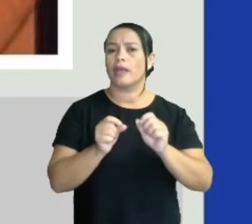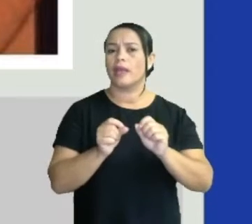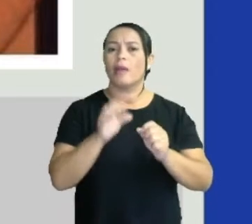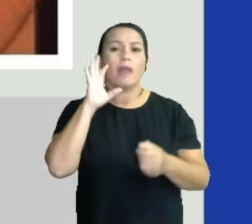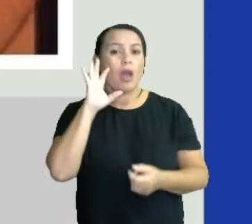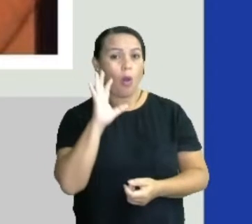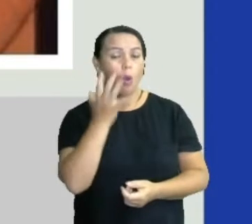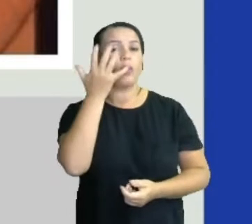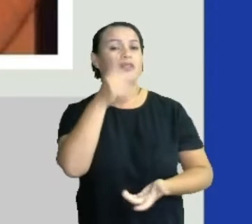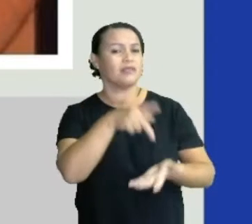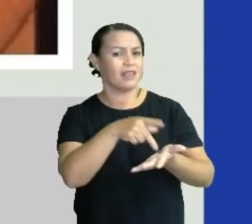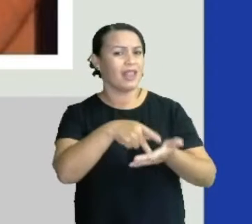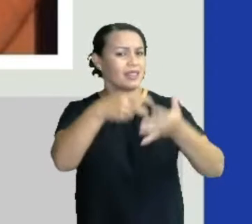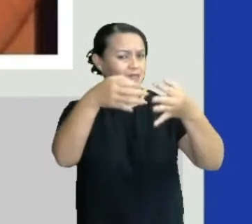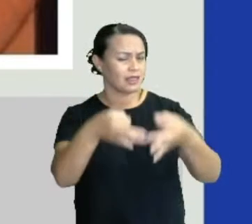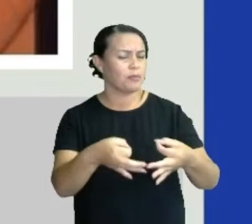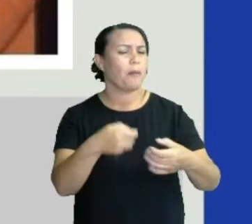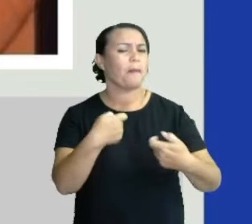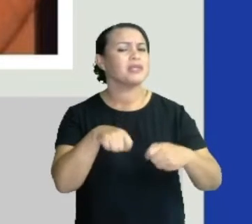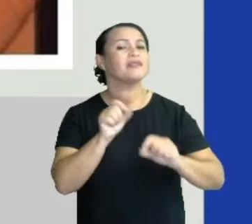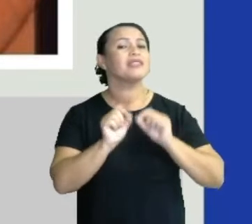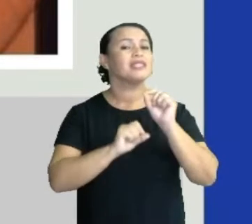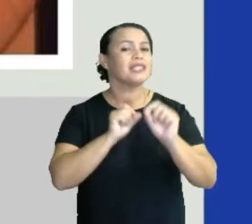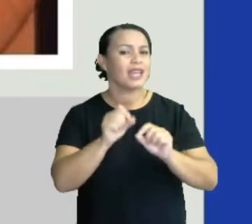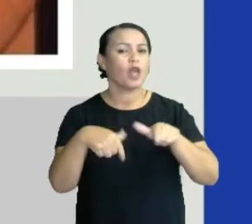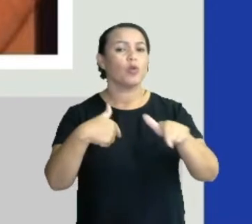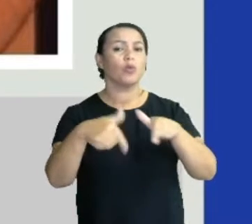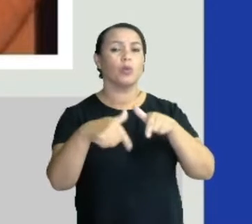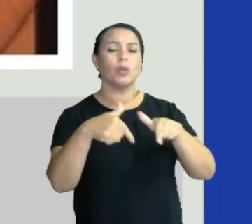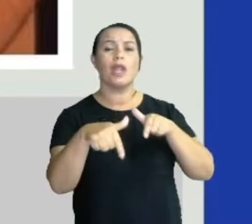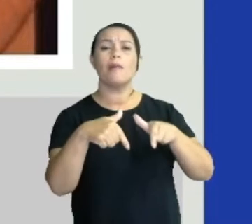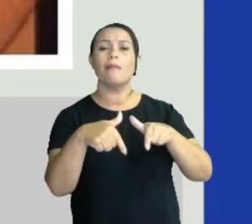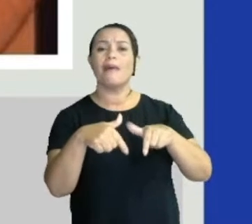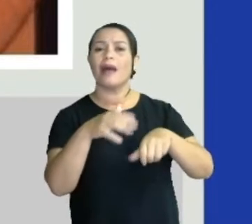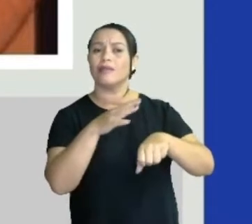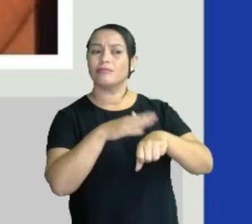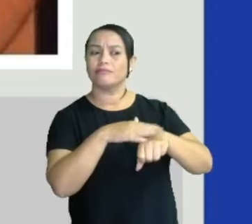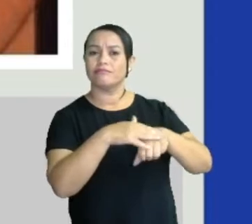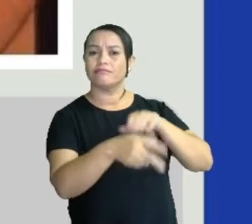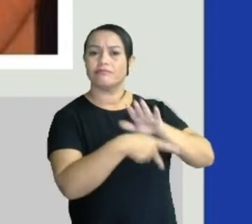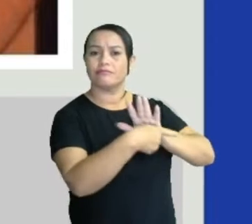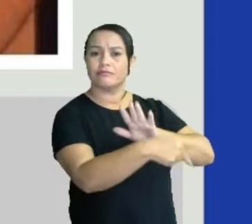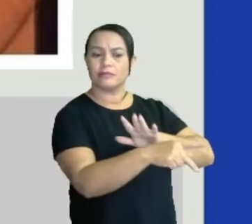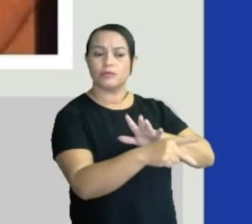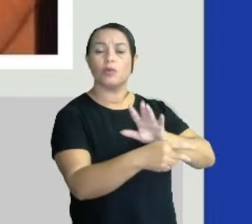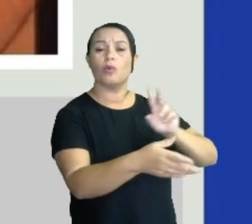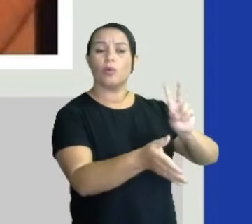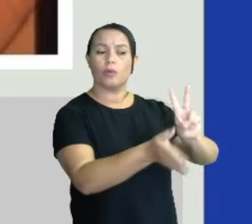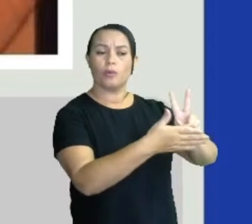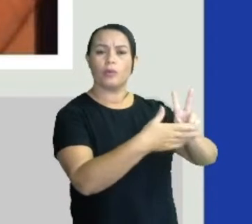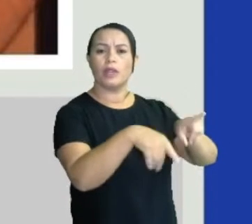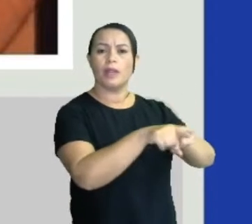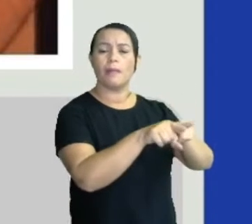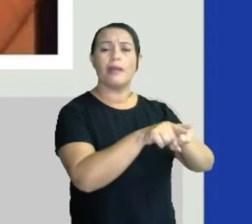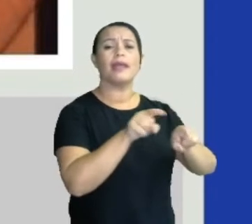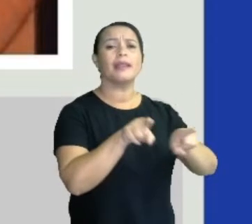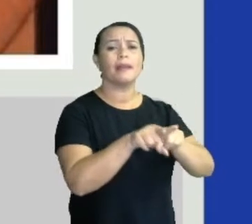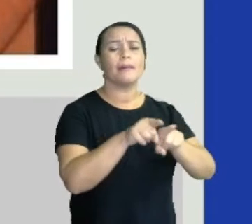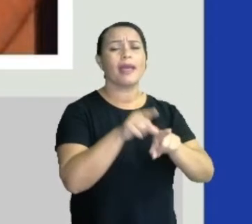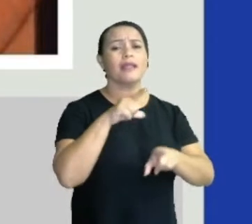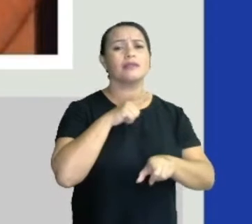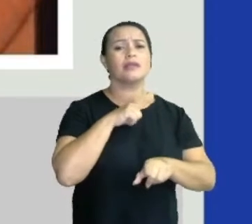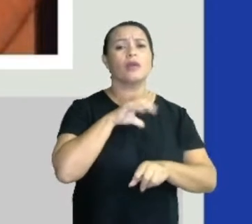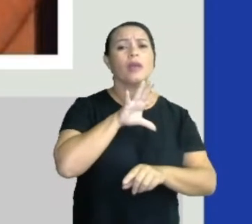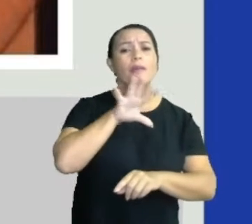isso acontecer, isso dar certo, eles precisavam do trabalho tanto dos nativos e trouxeram os